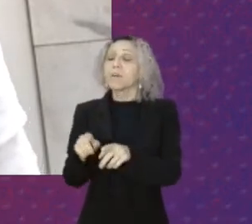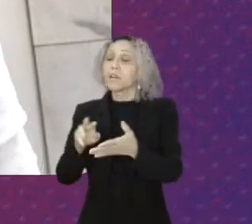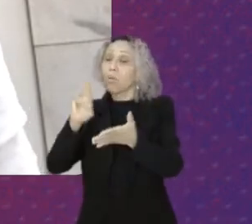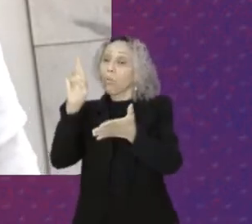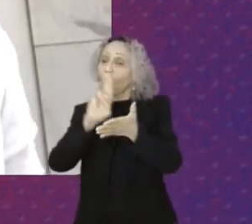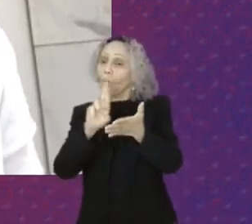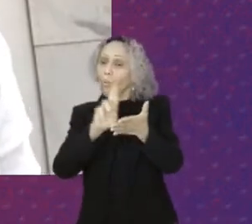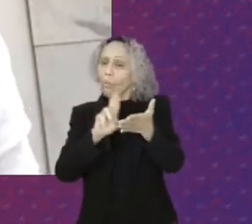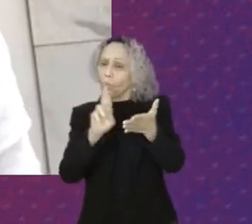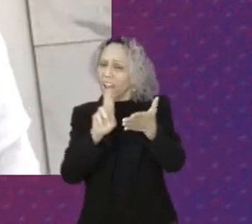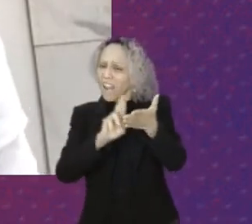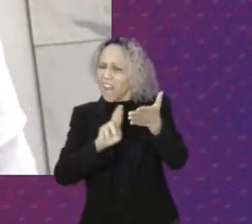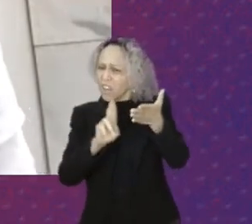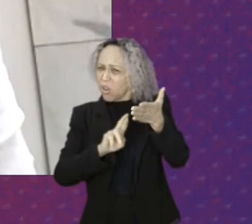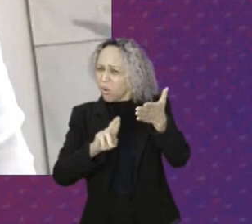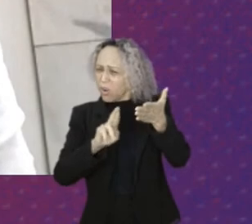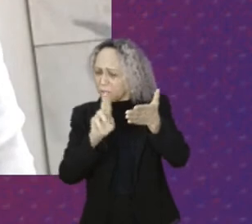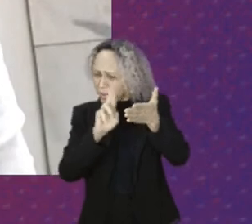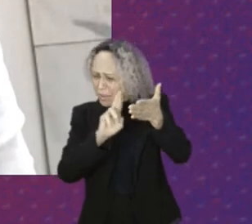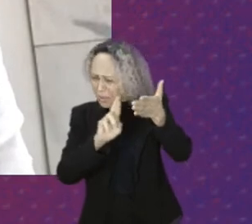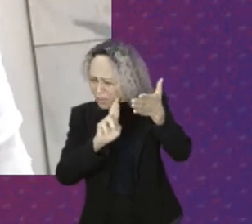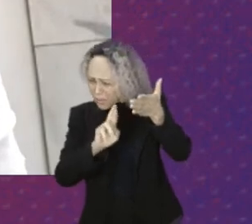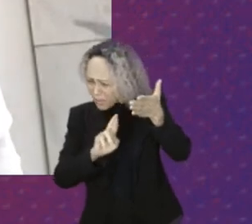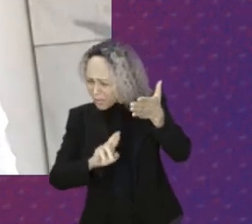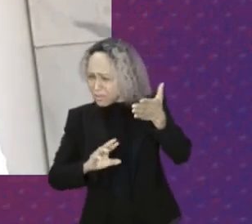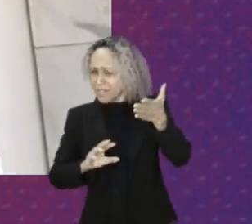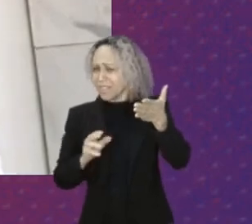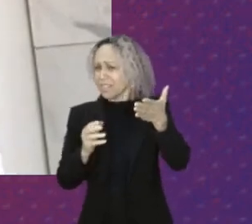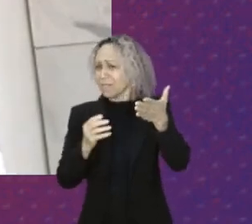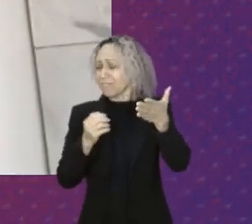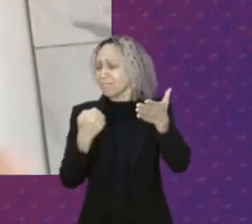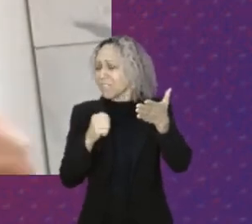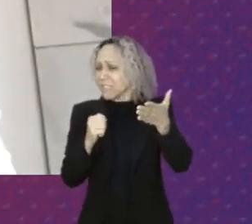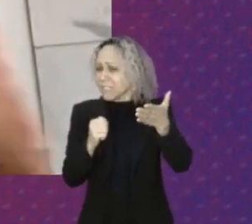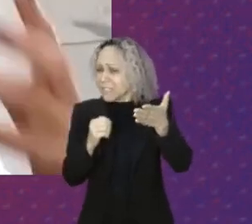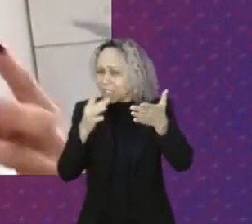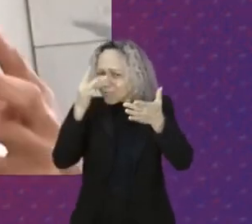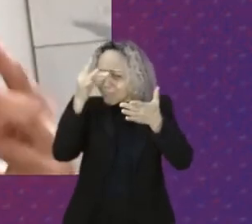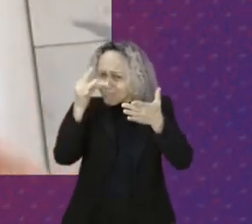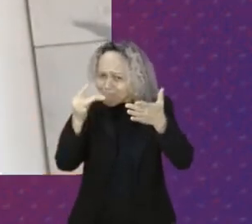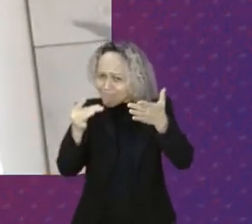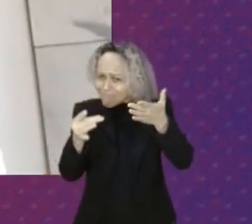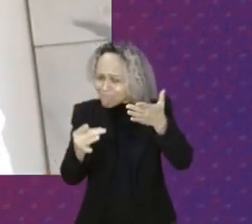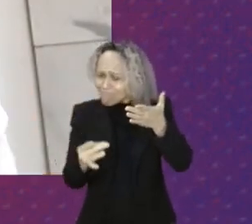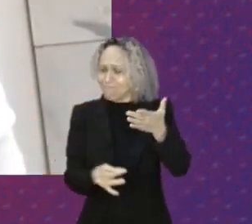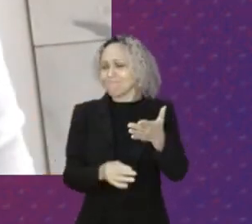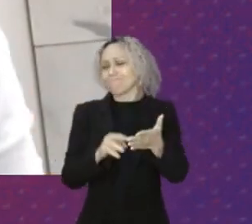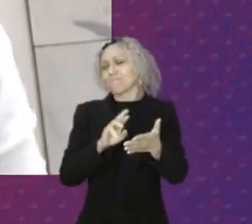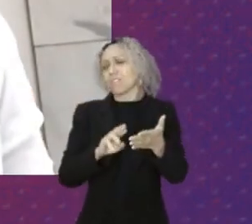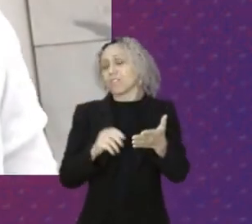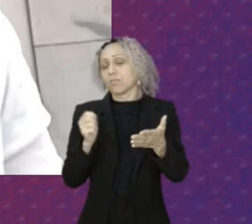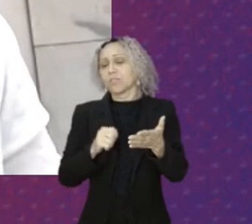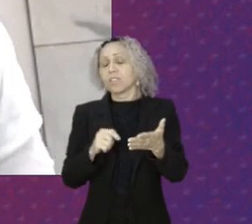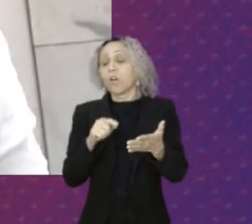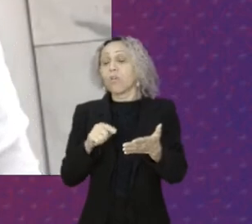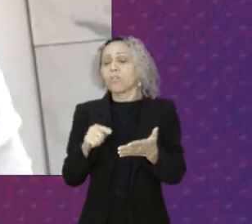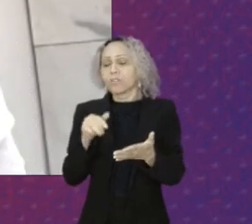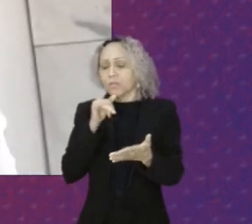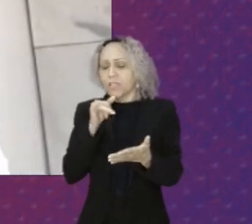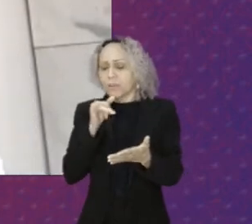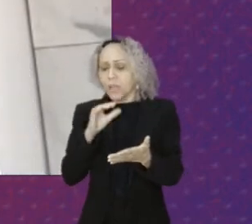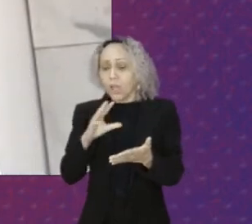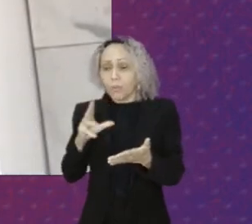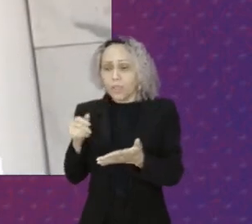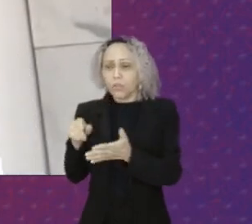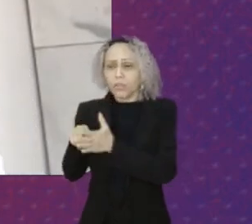relatório que a gente vai lançar do GTI, com todo esse diagnóstico sobre violência política de